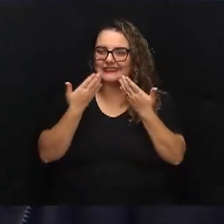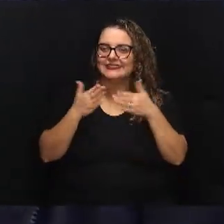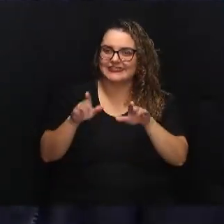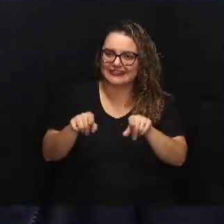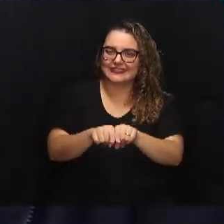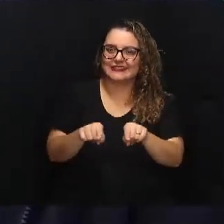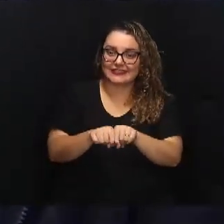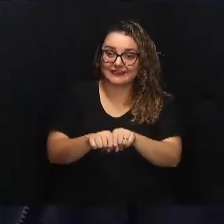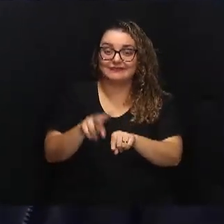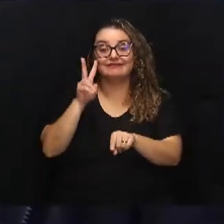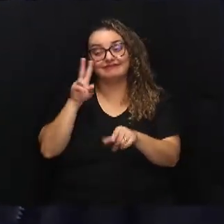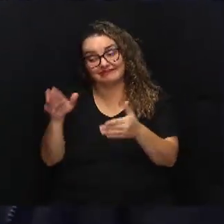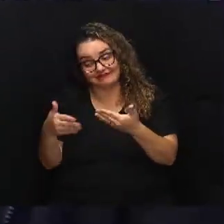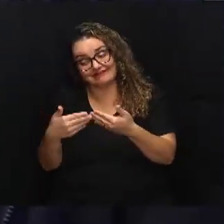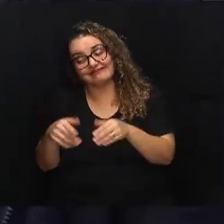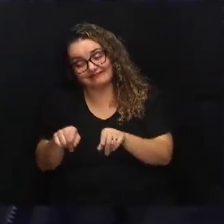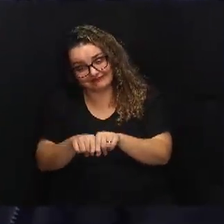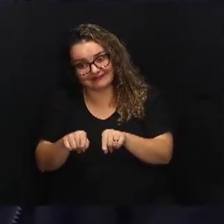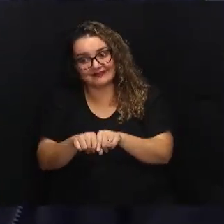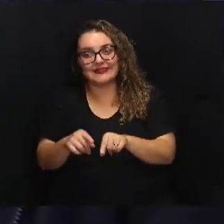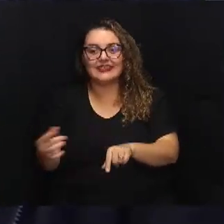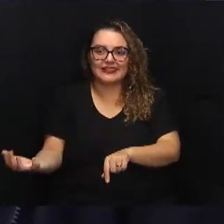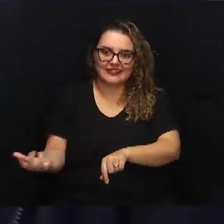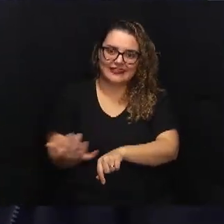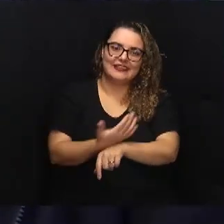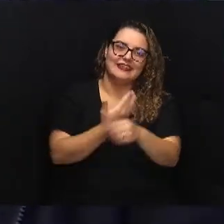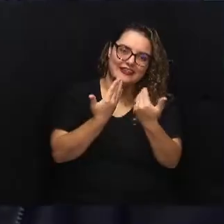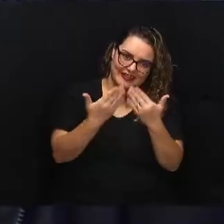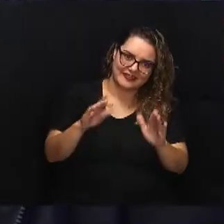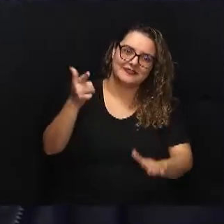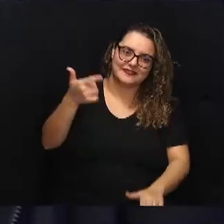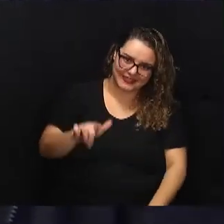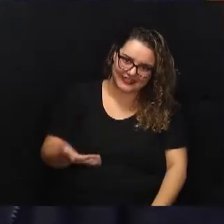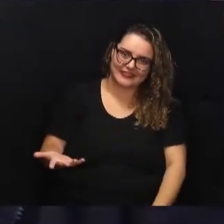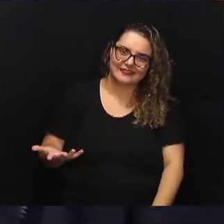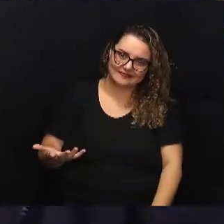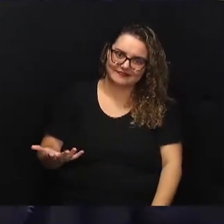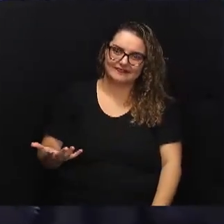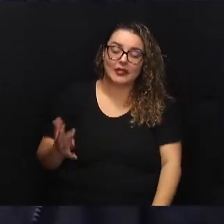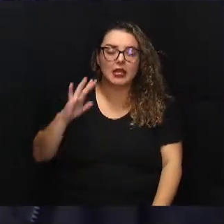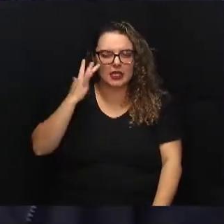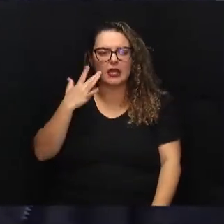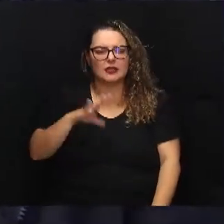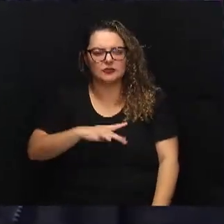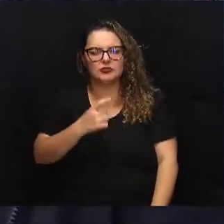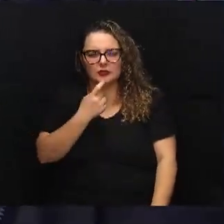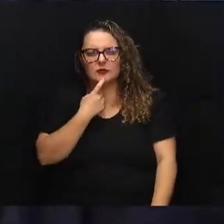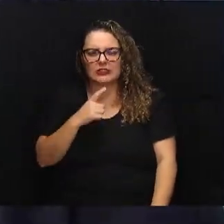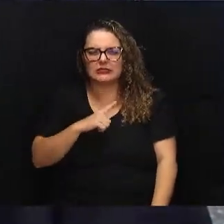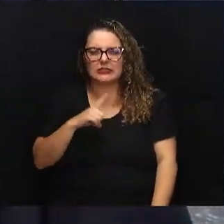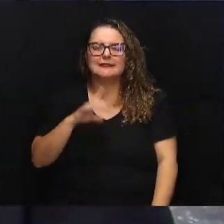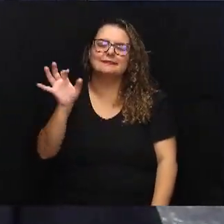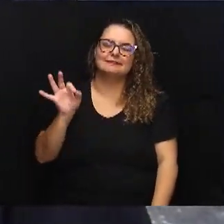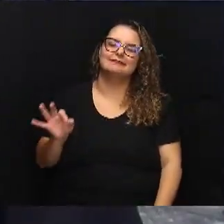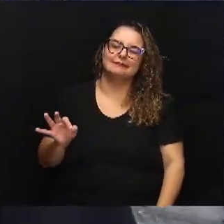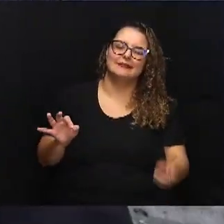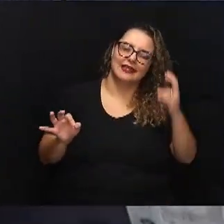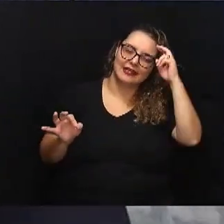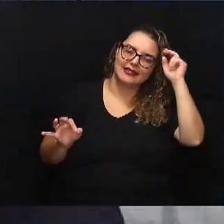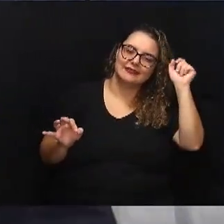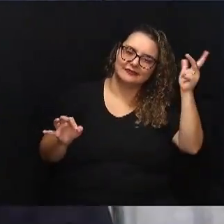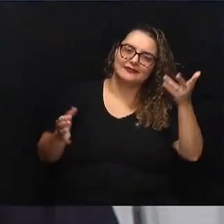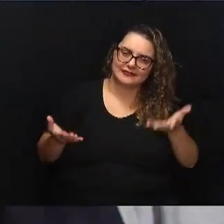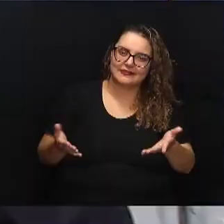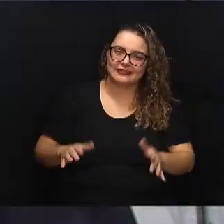vi fechado. E é emocionante vê-lo aberto de novo. E acho que Campinas tem essa tendência cultural